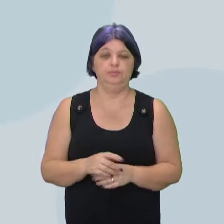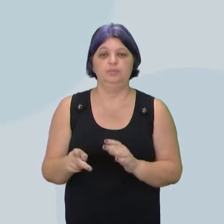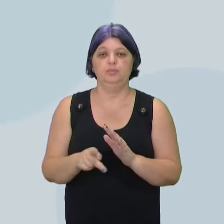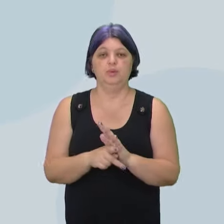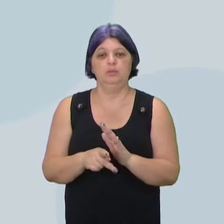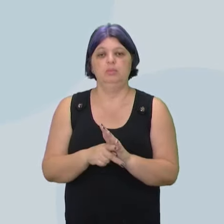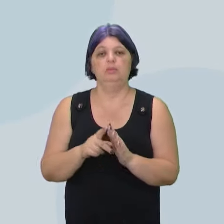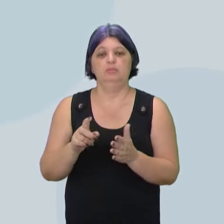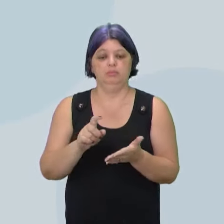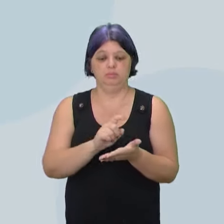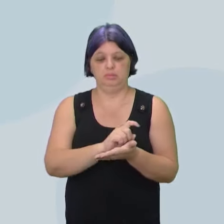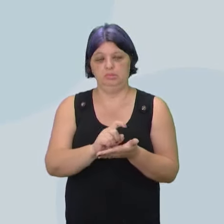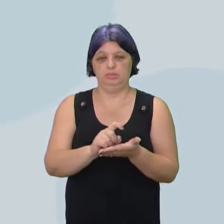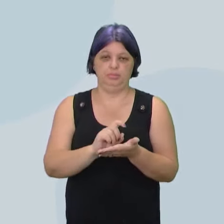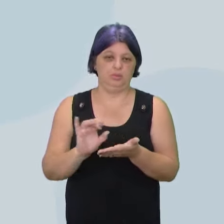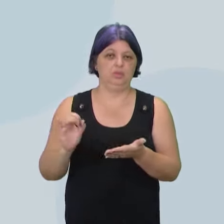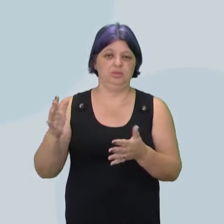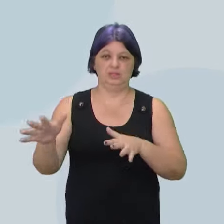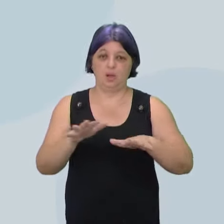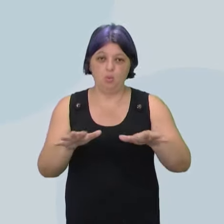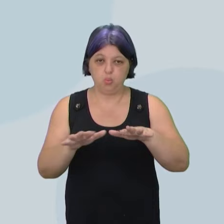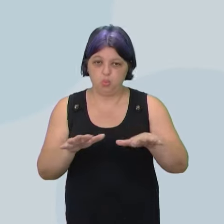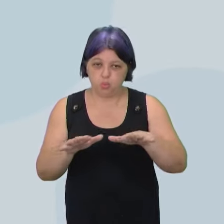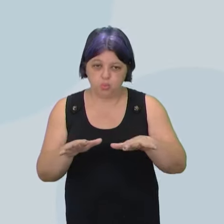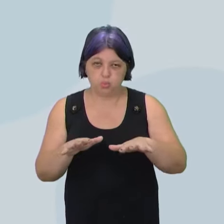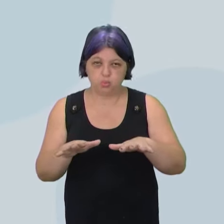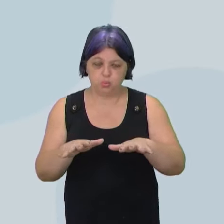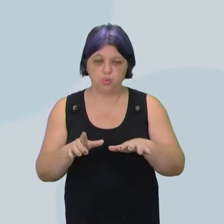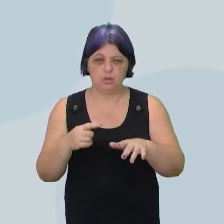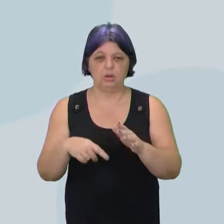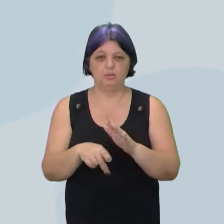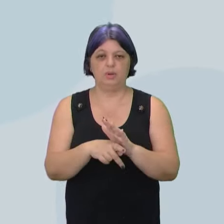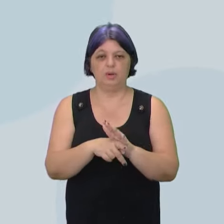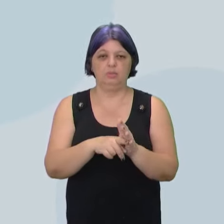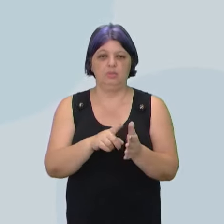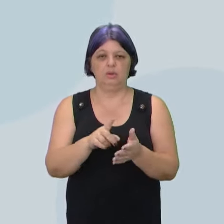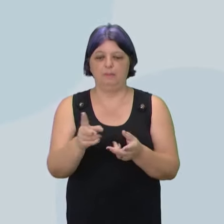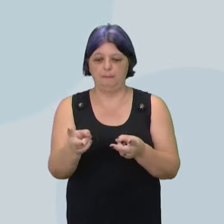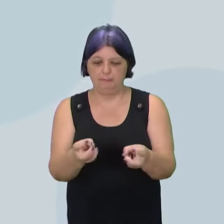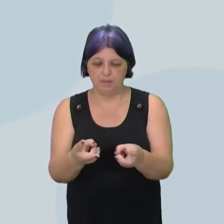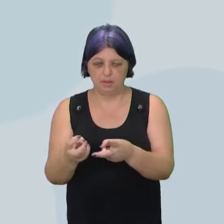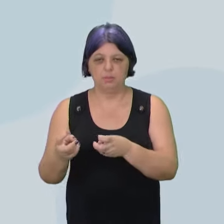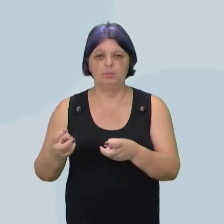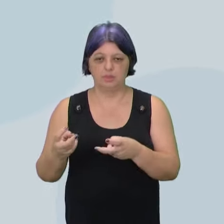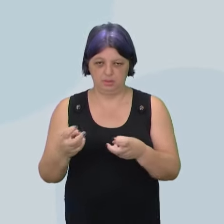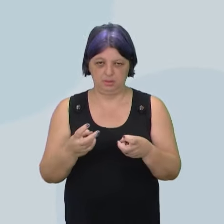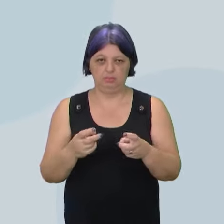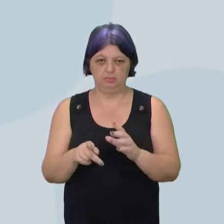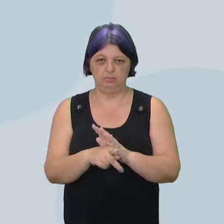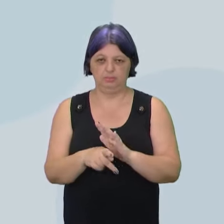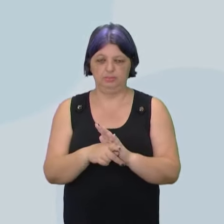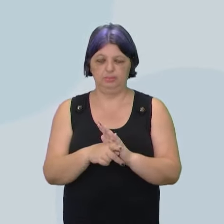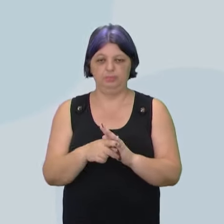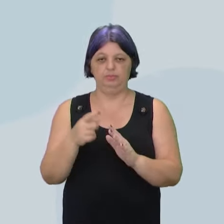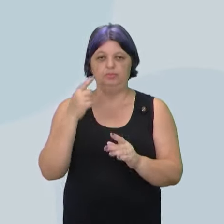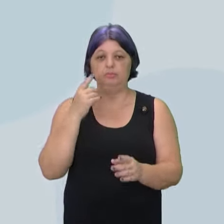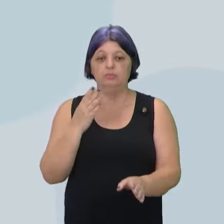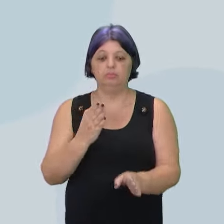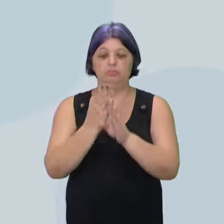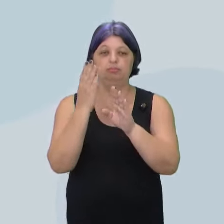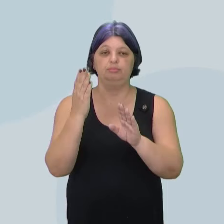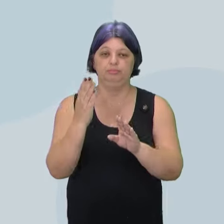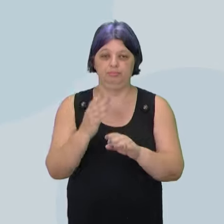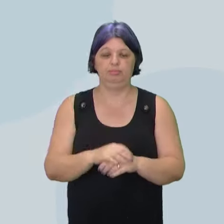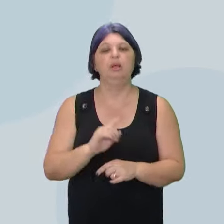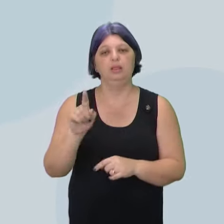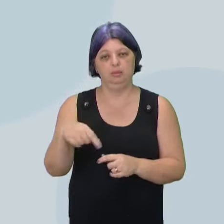que acontece o terremoto, esse sensor, né? O sismógrafo é um sensor, né? Que detecta, né? A gente